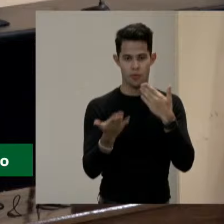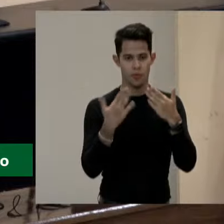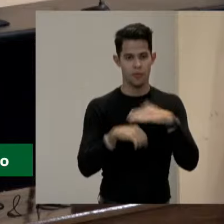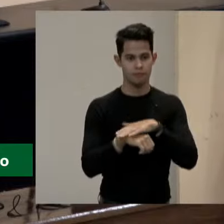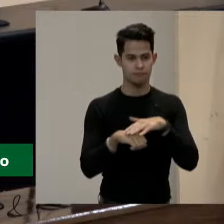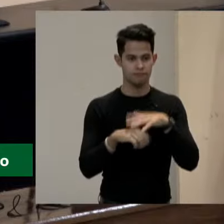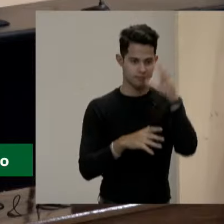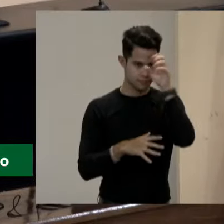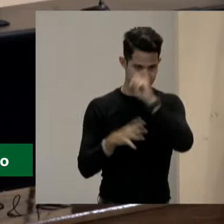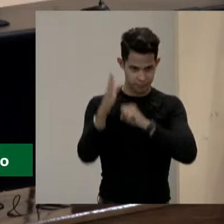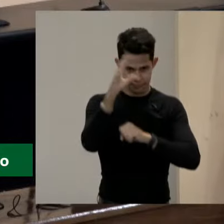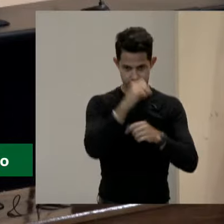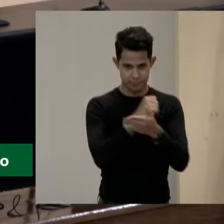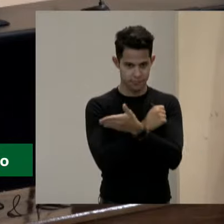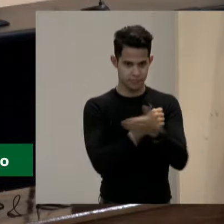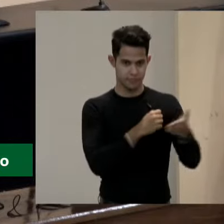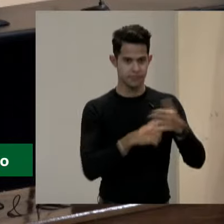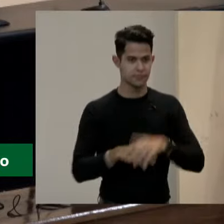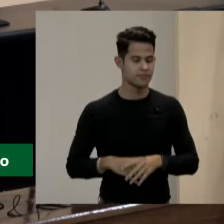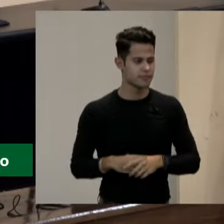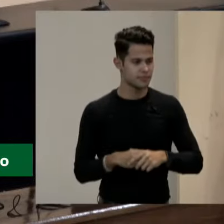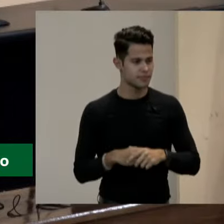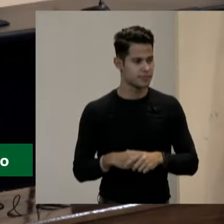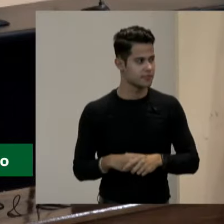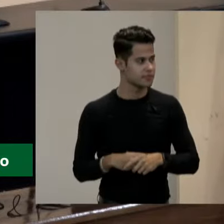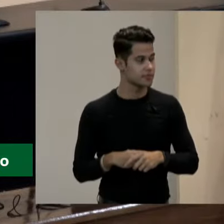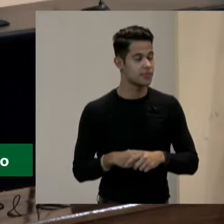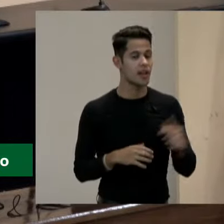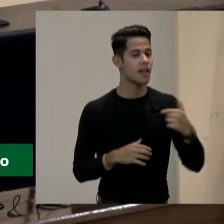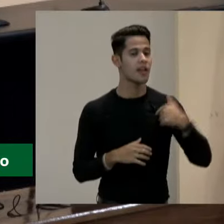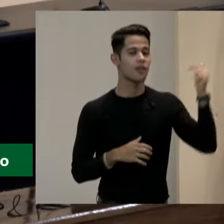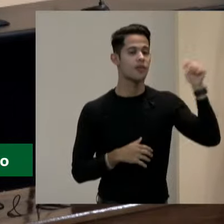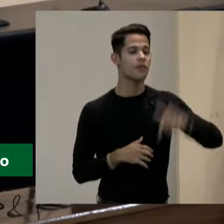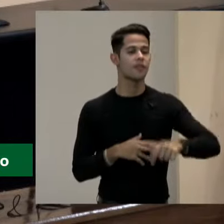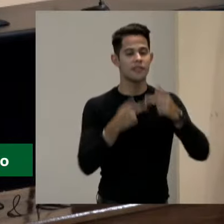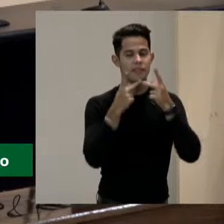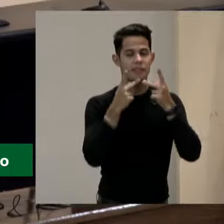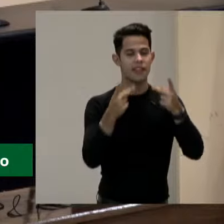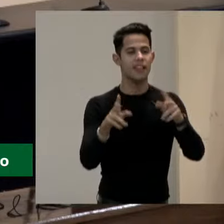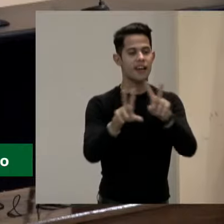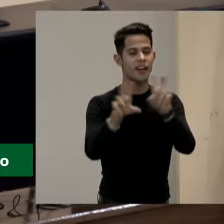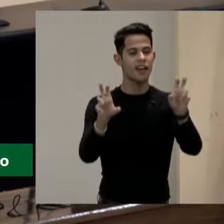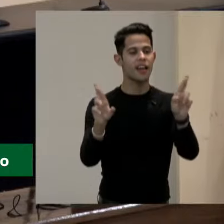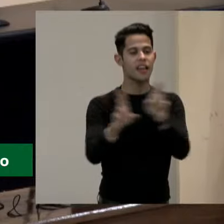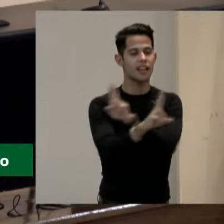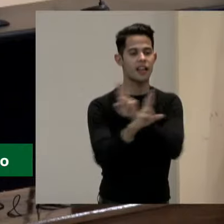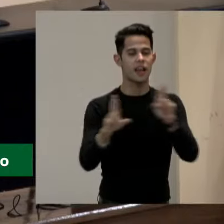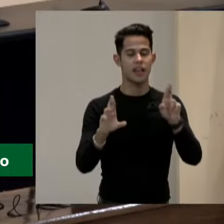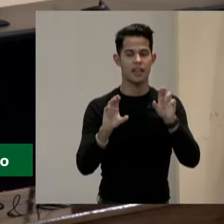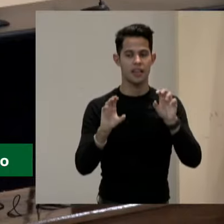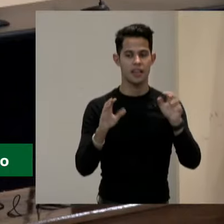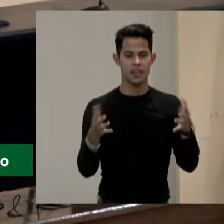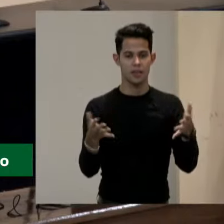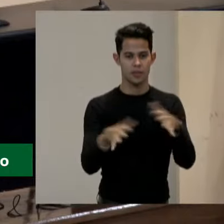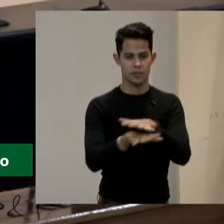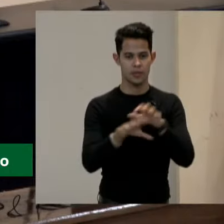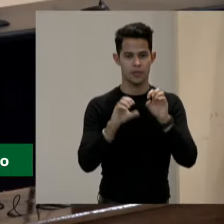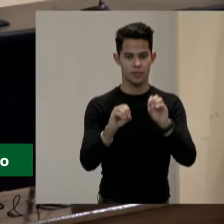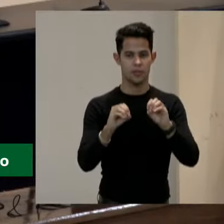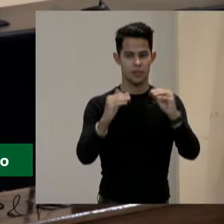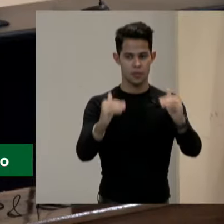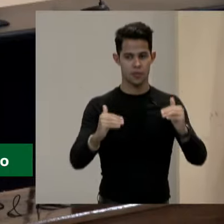minha felicidade é extremamente grande. O que eu quero trazer para vocês relacionado à inclusão no ensino superior? Eu